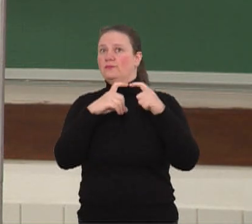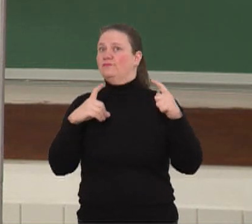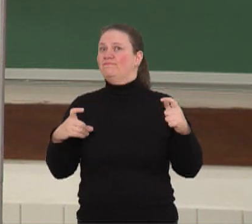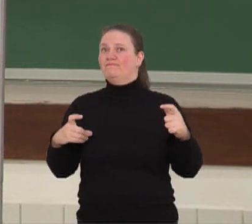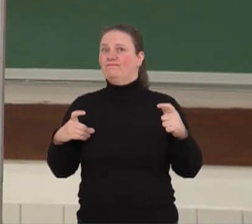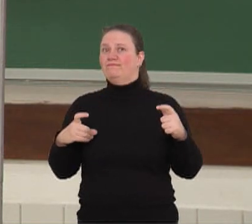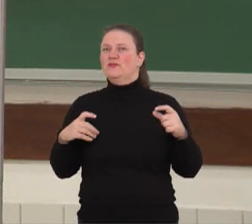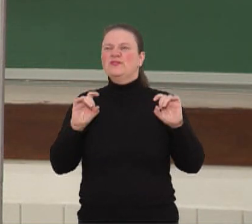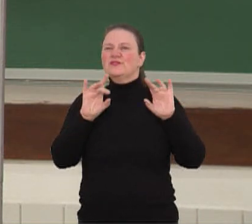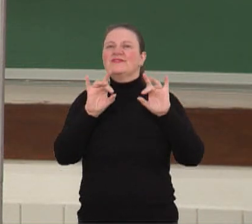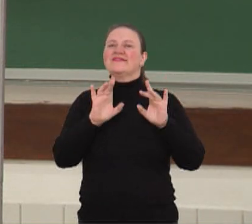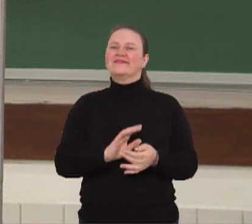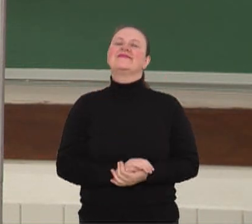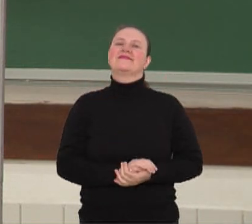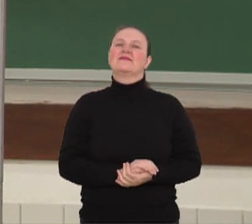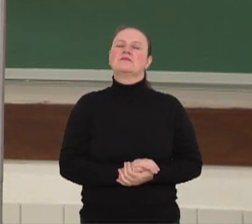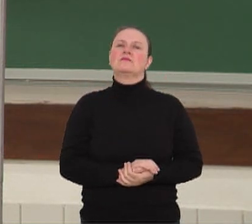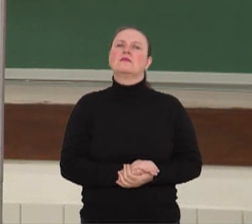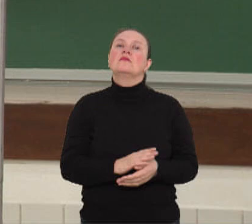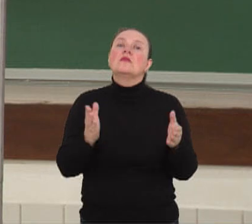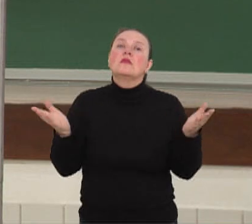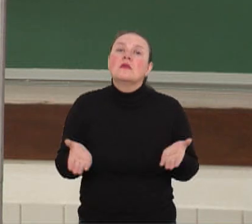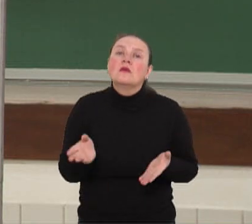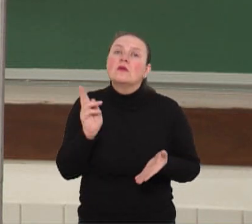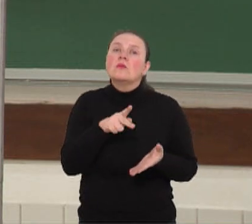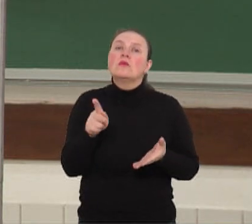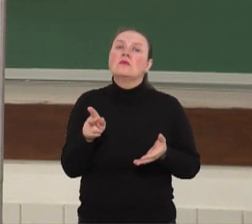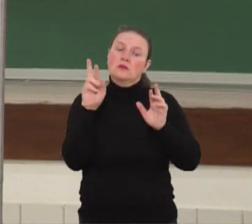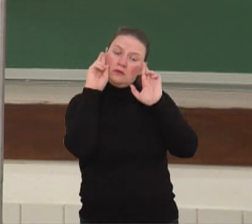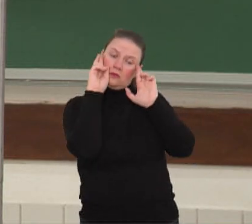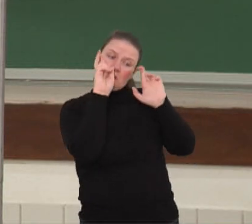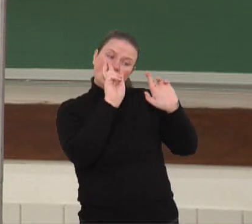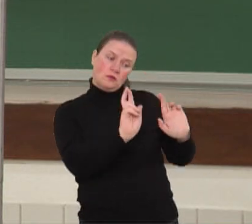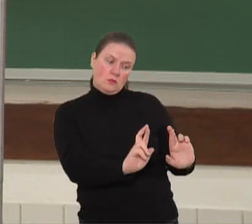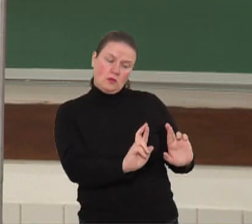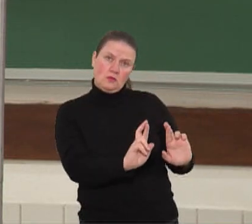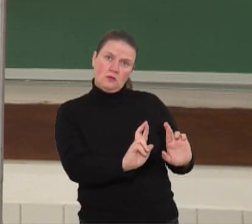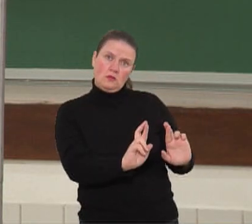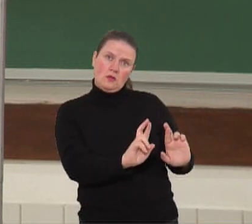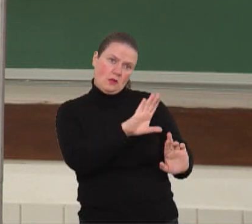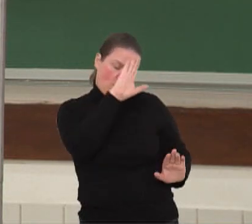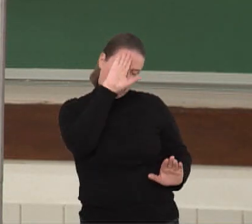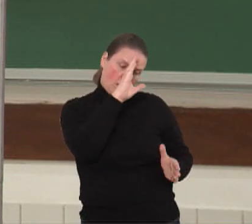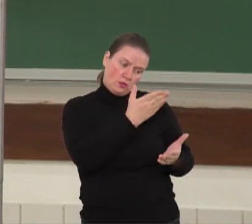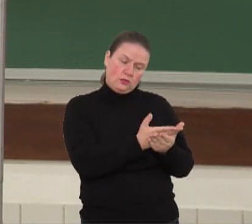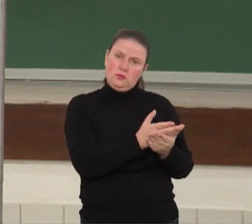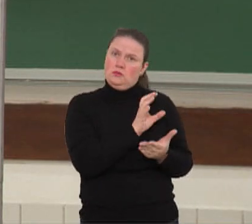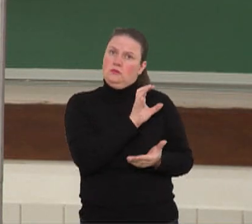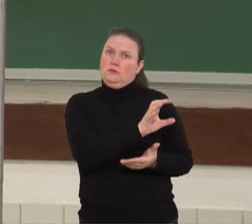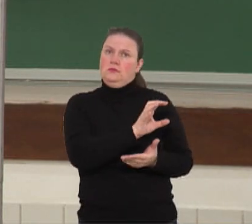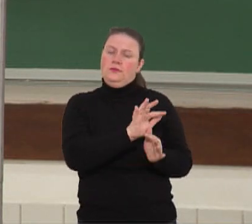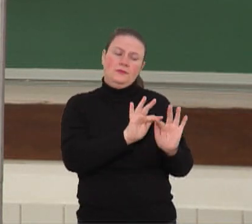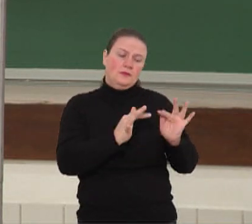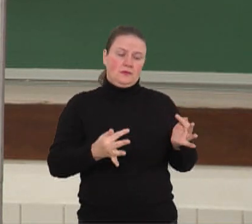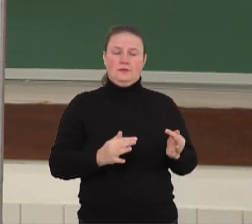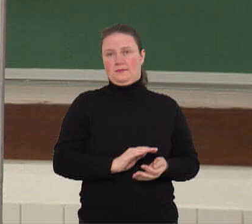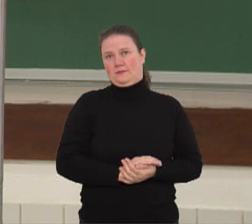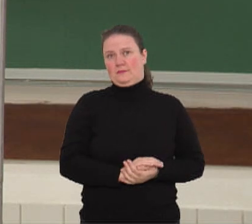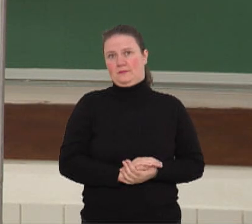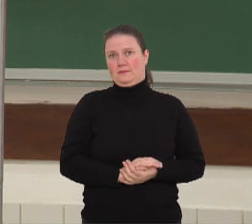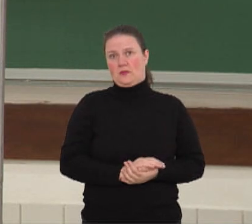só isso. Nossa, professor, e agora? E agora a gente respeita, porque é a crença de cada um. É bem simples. Você pode